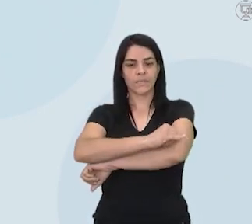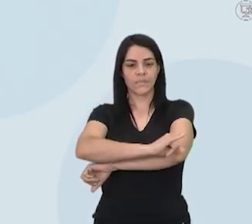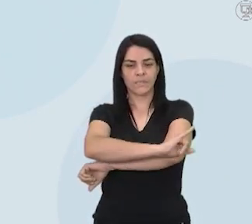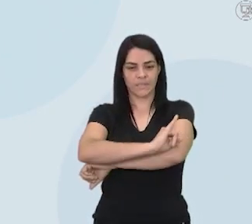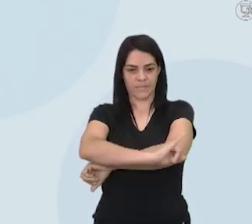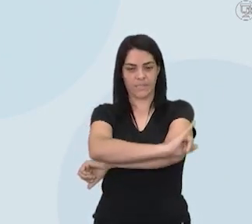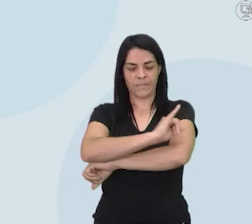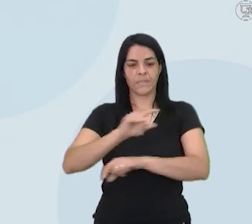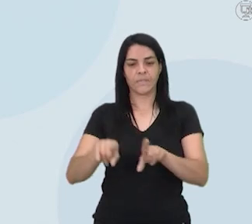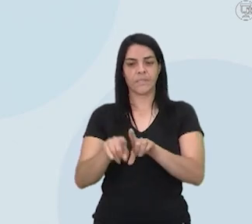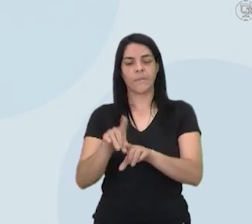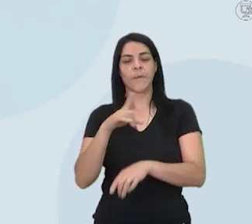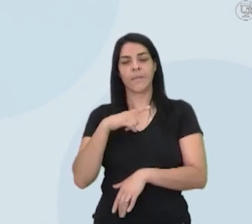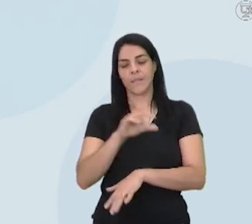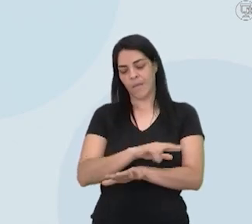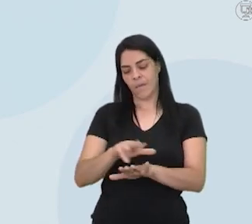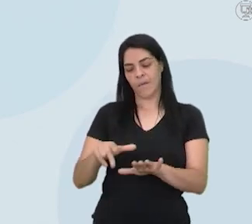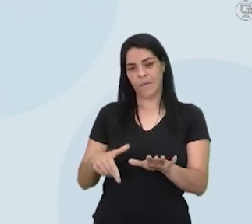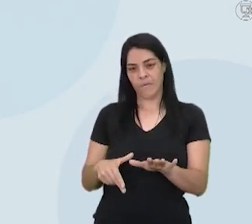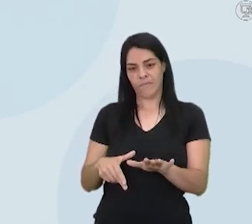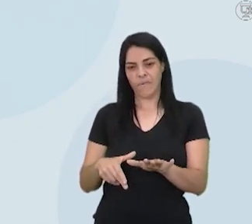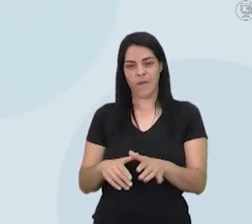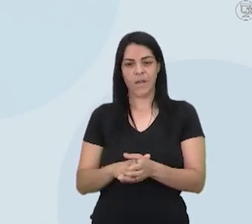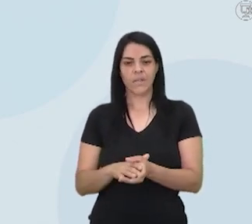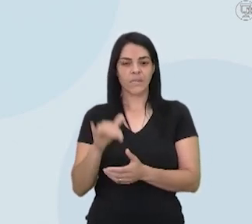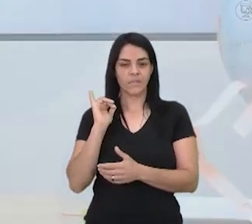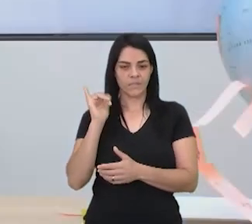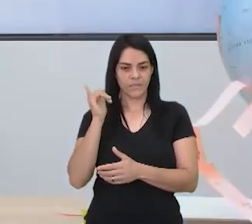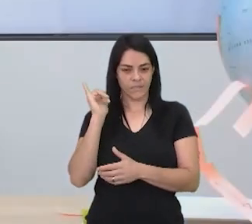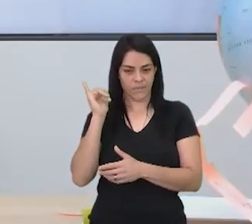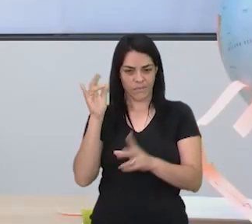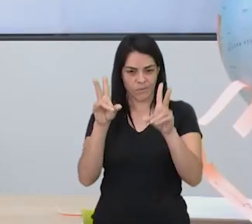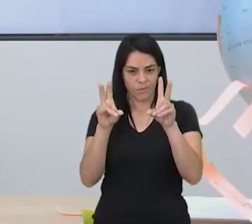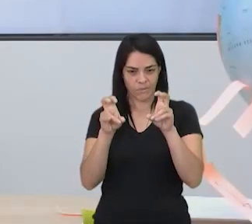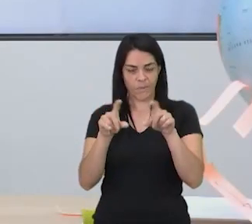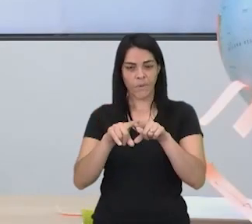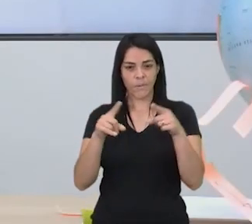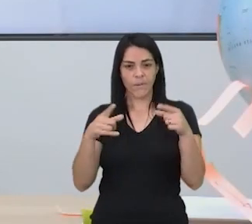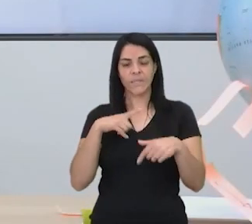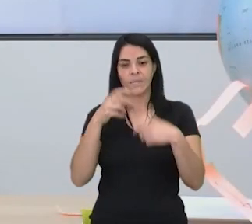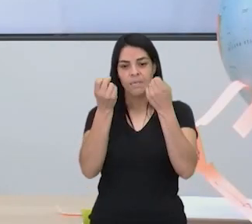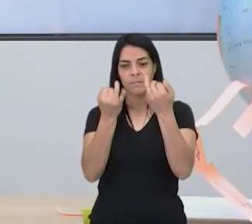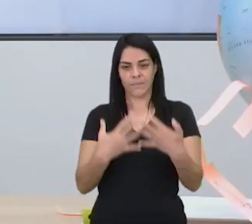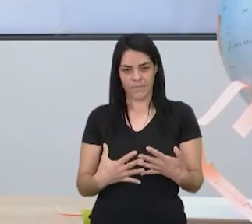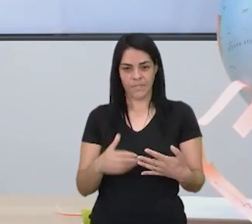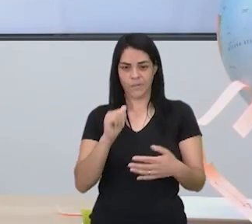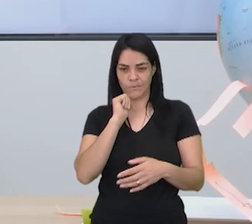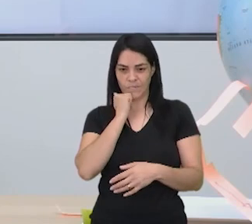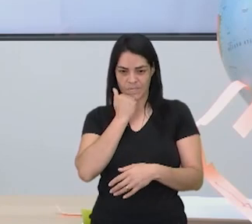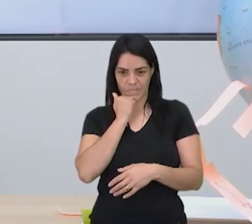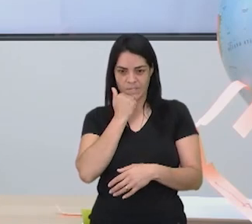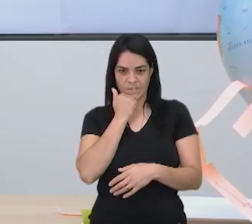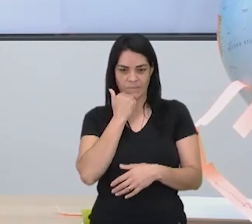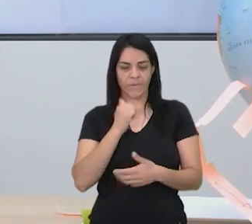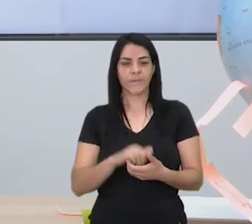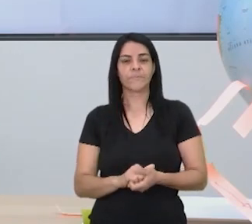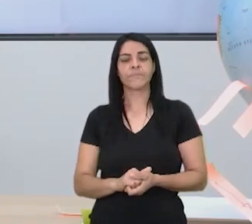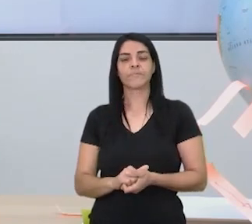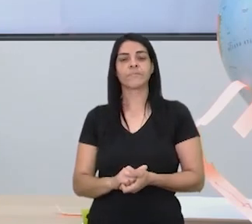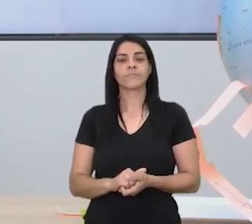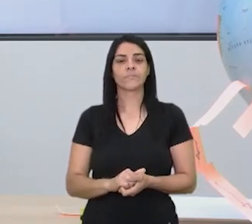onde existe vários contos a respeito, mas tem explicações científicas a respeito,